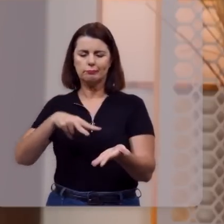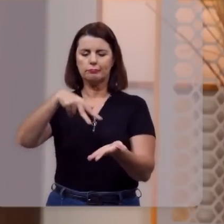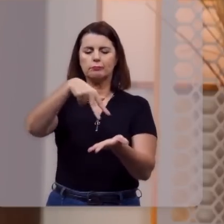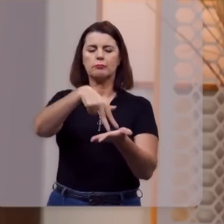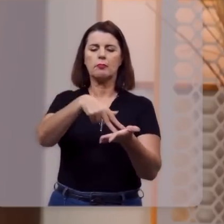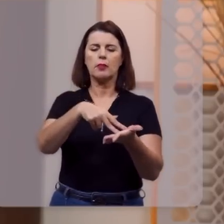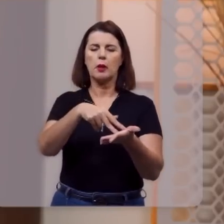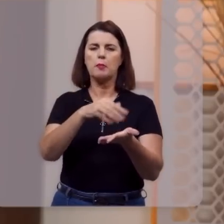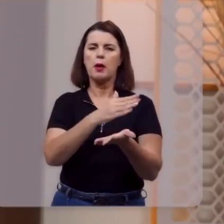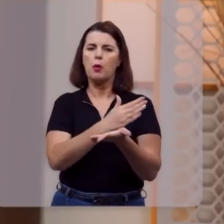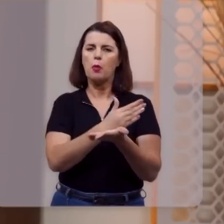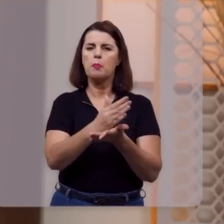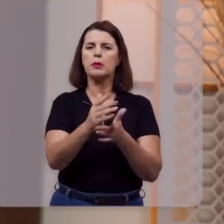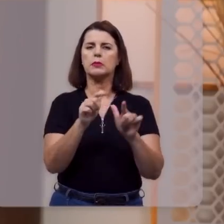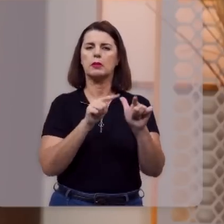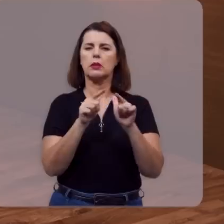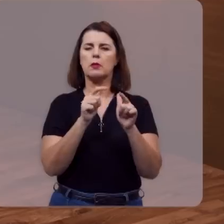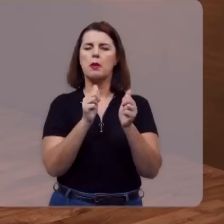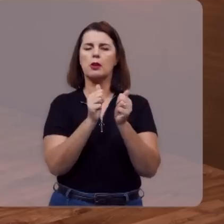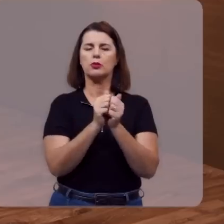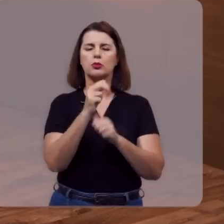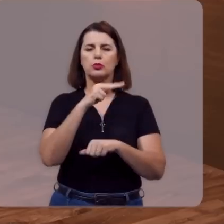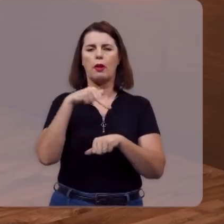para impactar a sua nação.